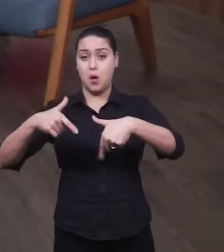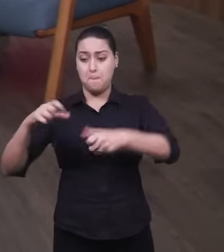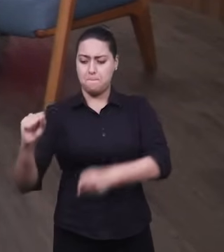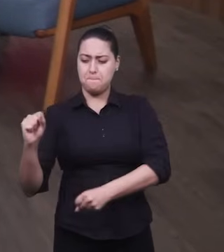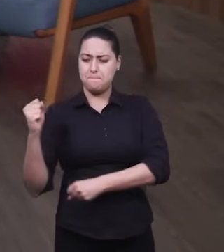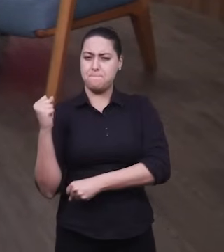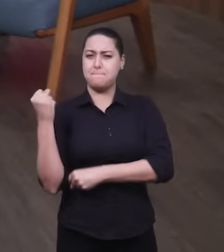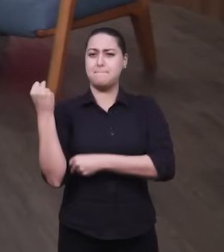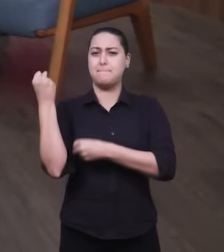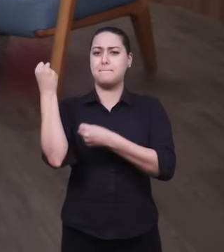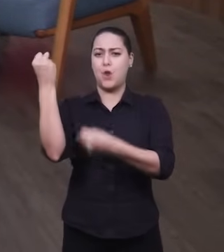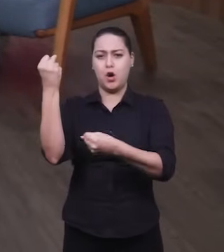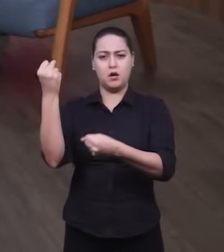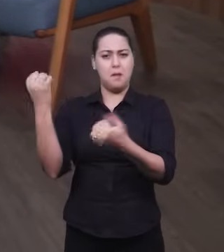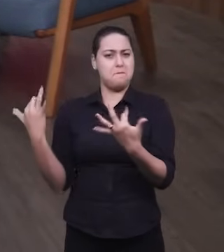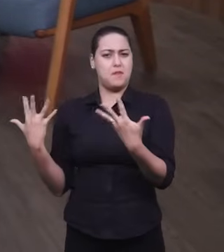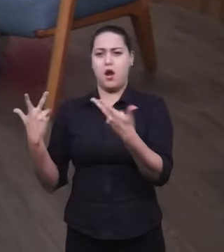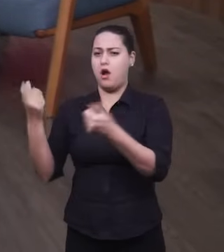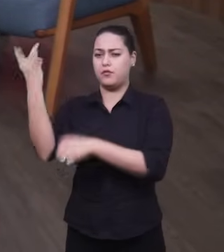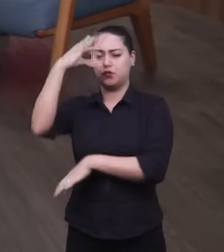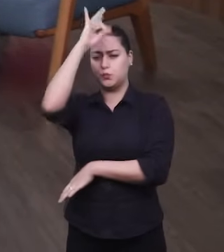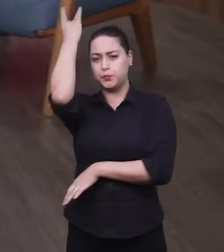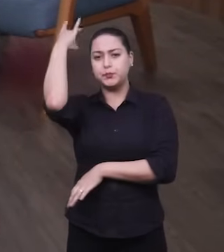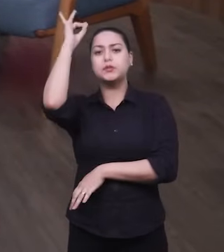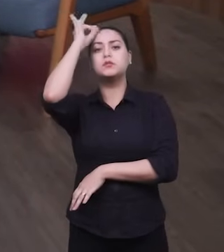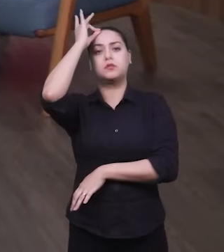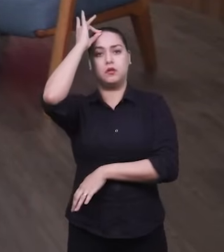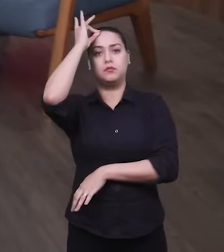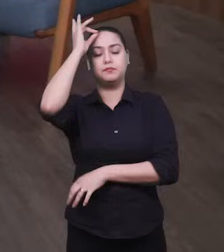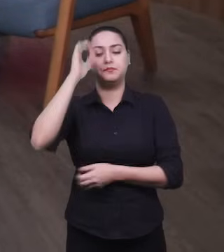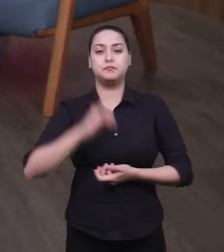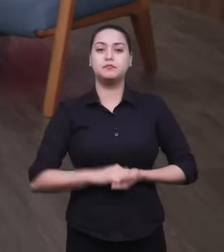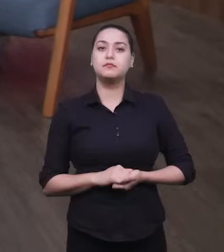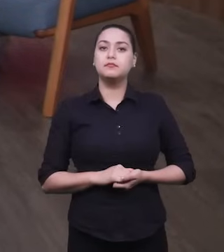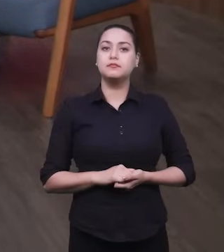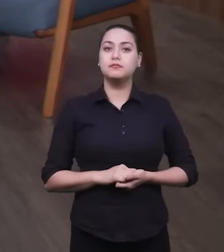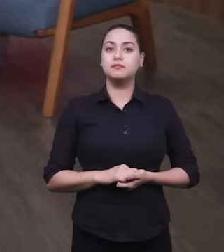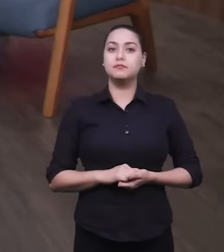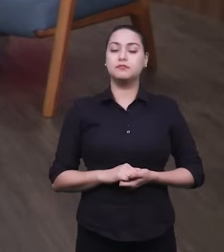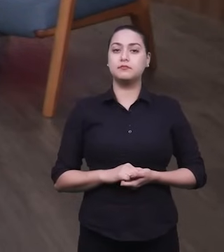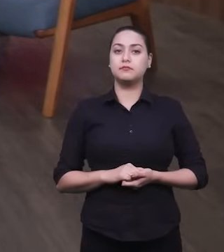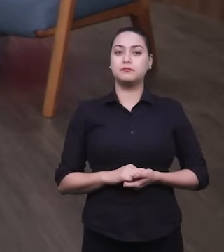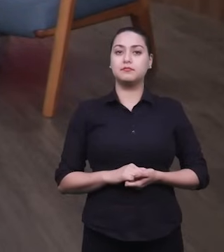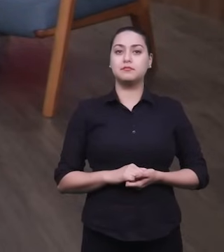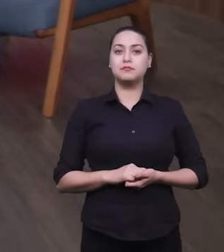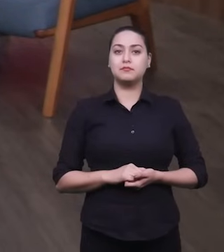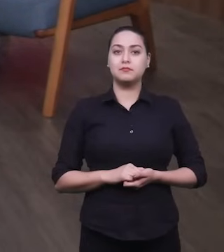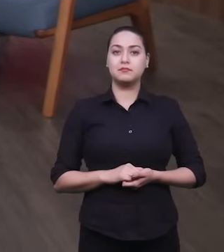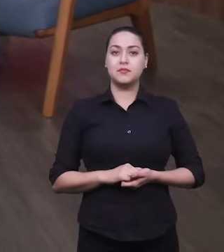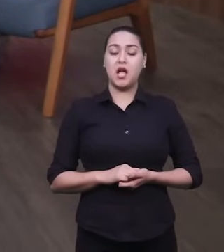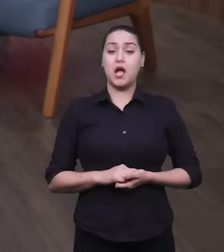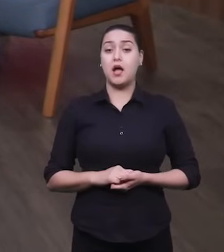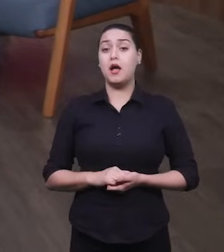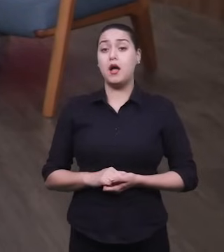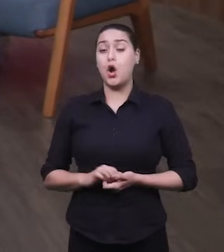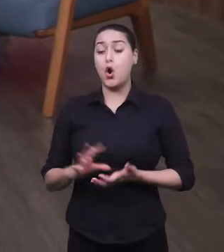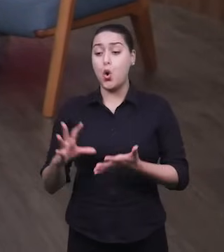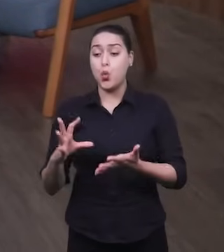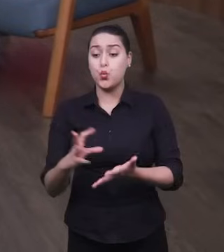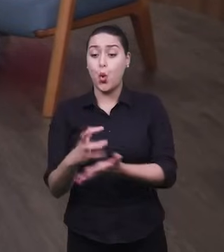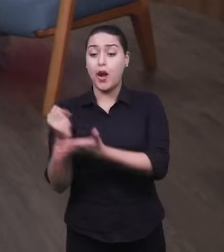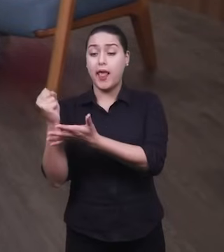ação poderosa, gloriosa do Espírito Santo. Quer dizer, quem vai ser